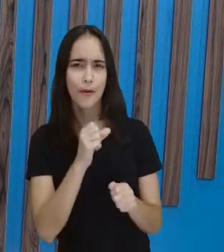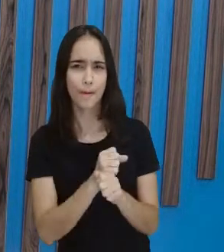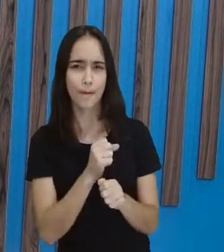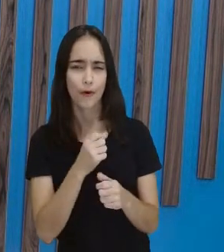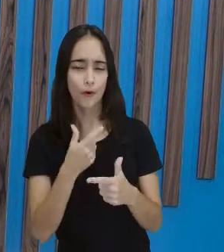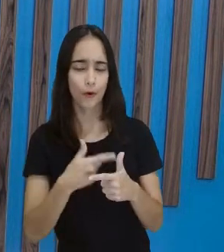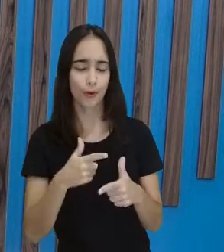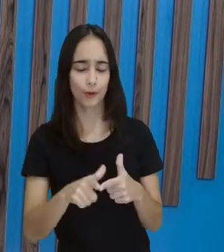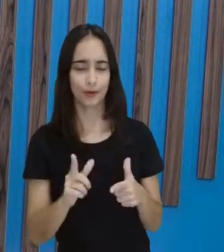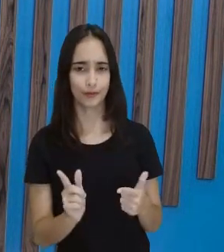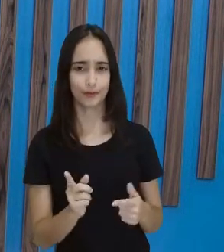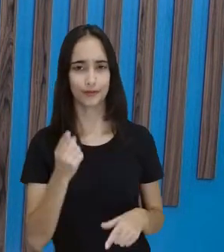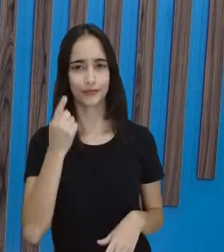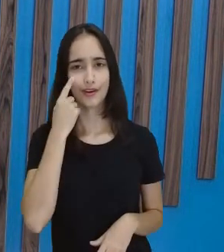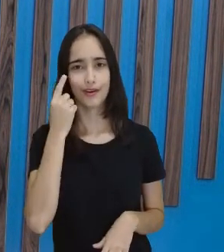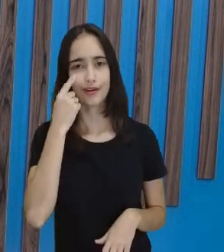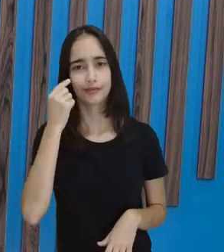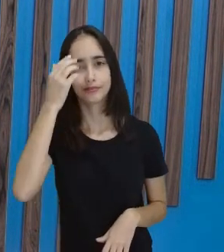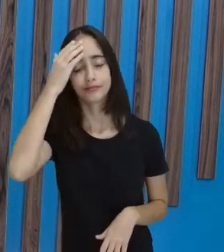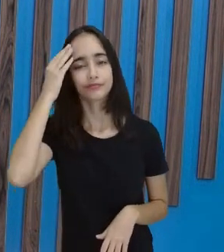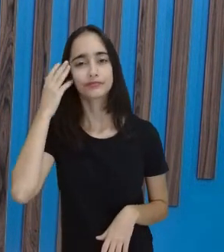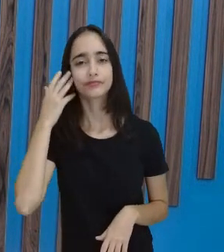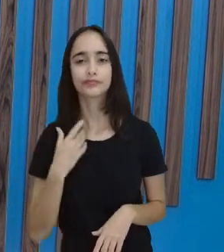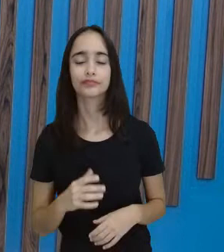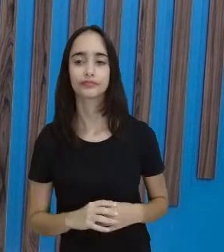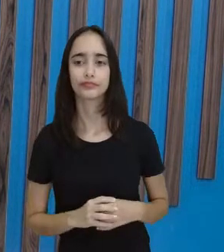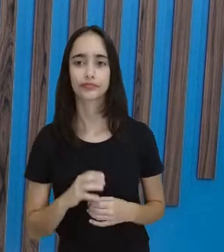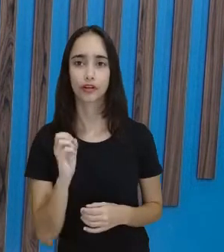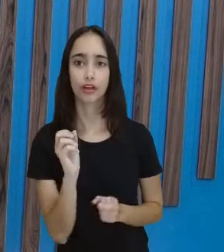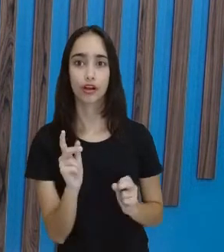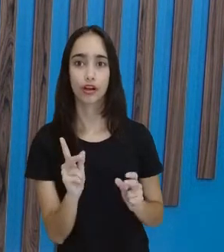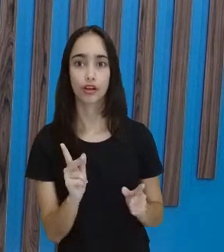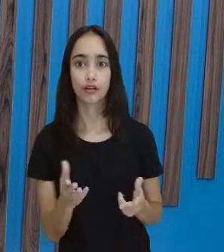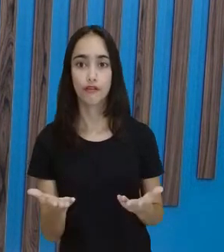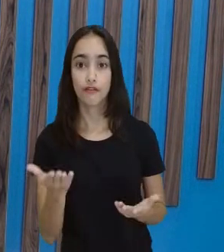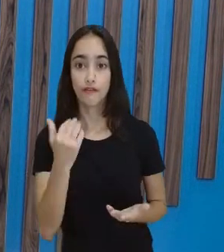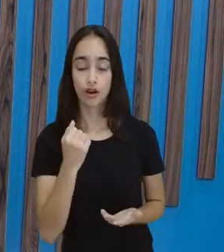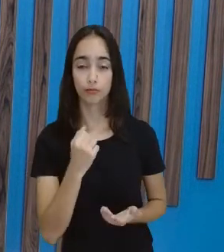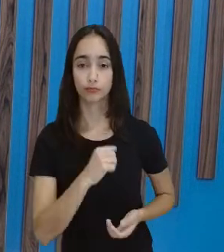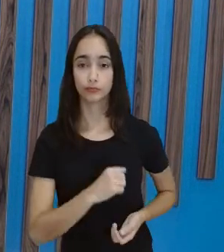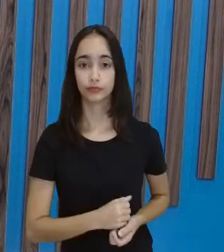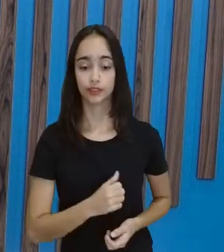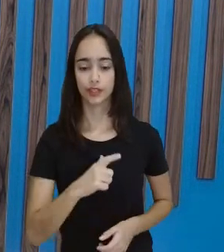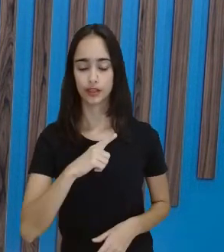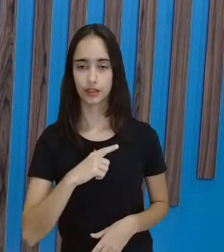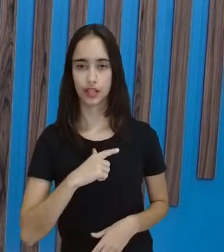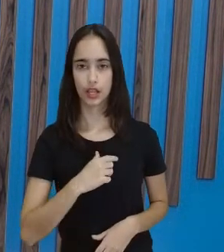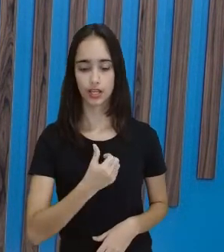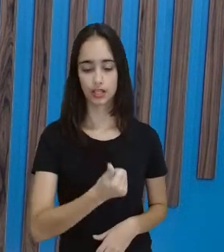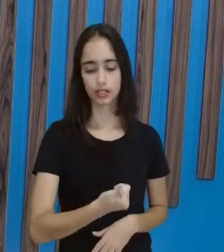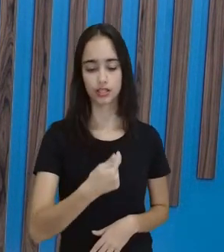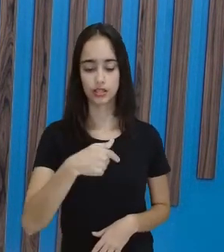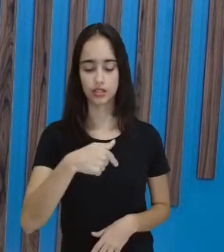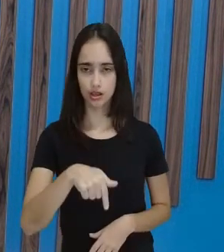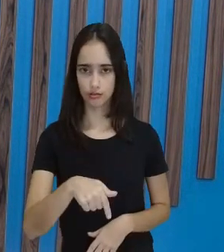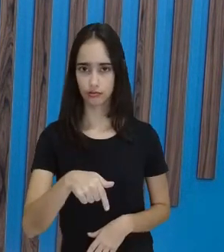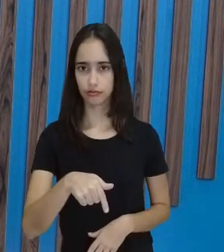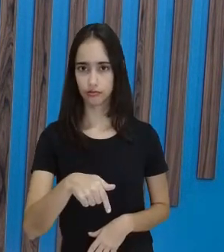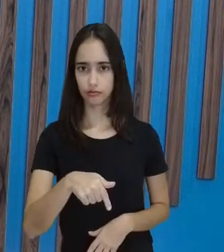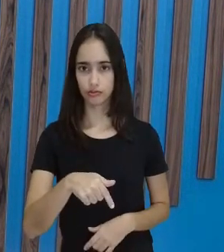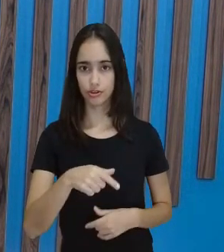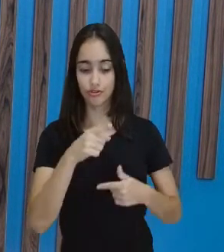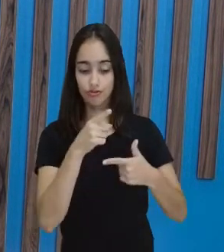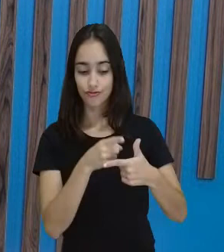no divisor e o quociente, ok? Então, vamos lá. A gente tem 17 para dividir